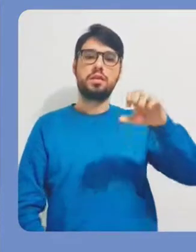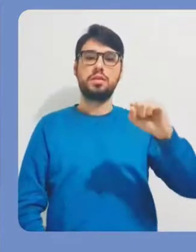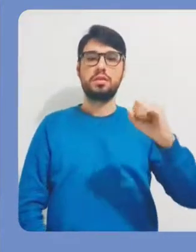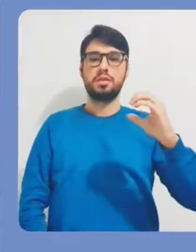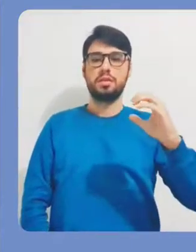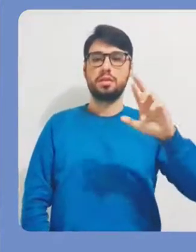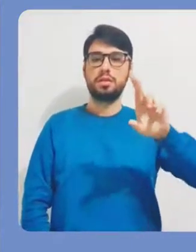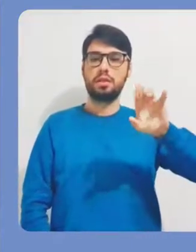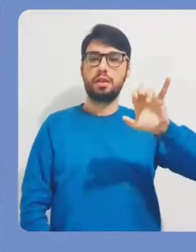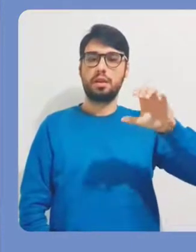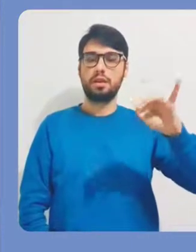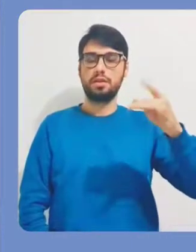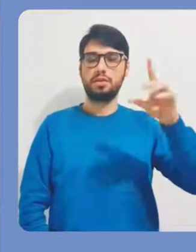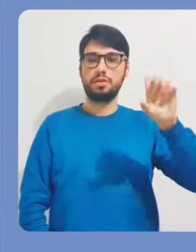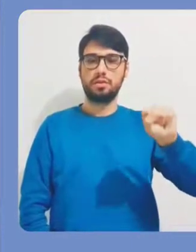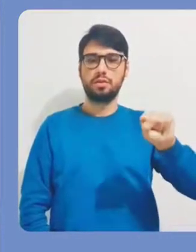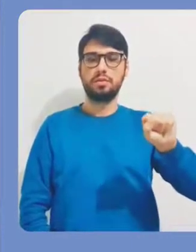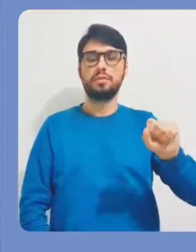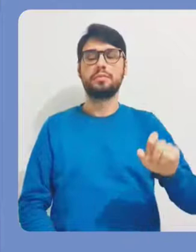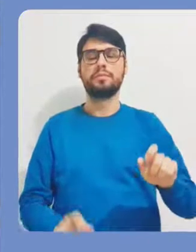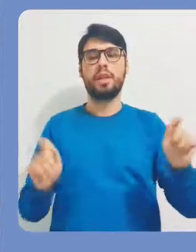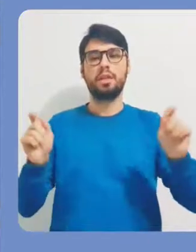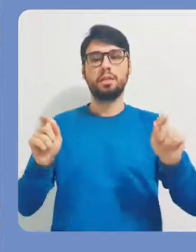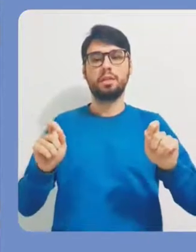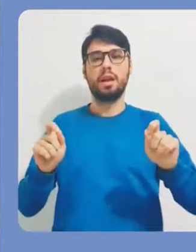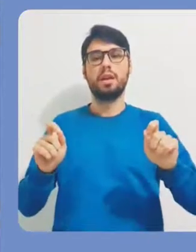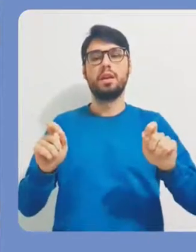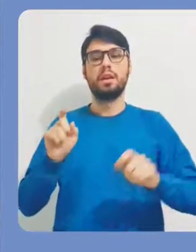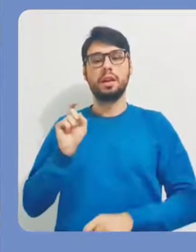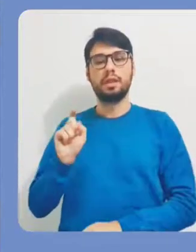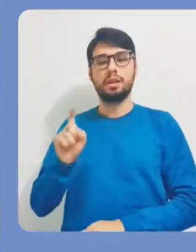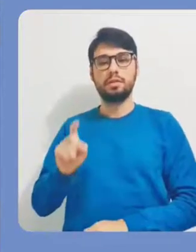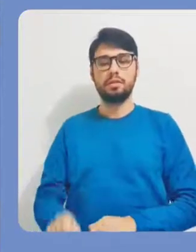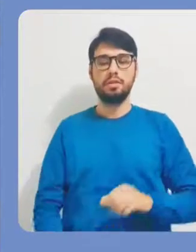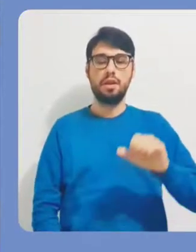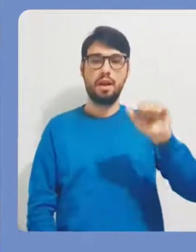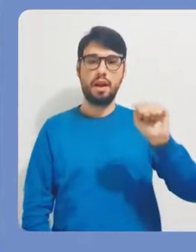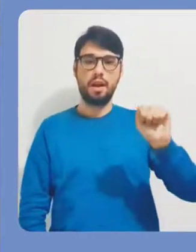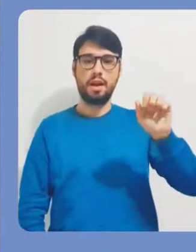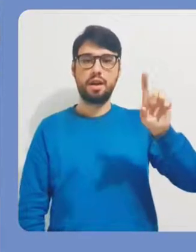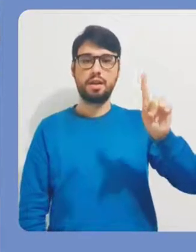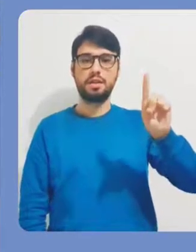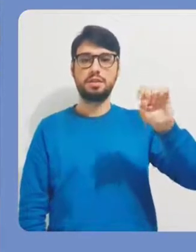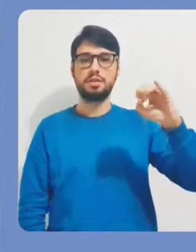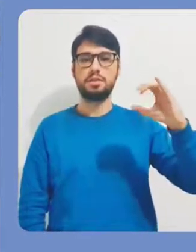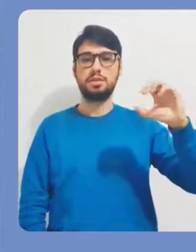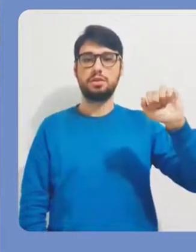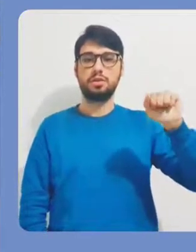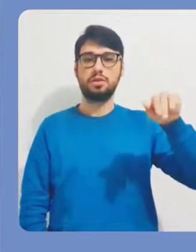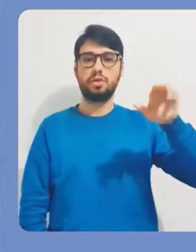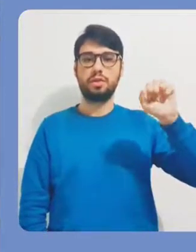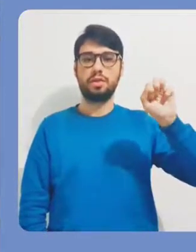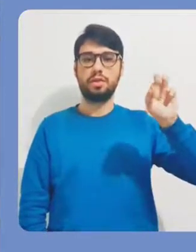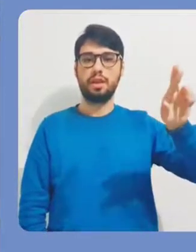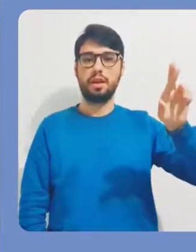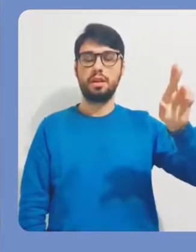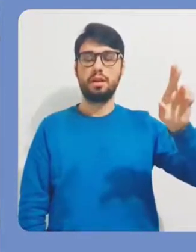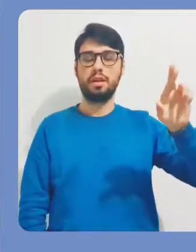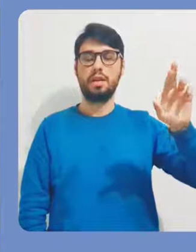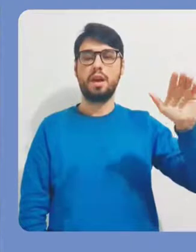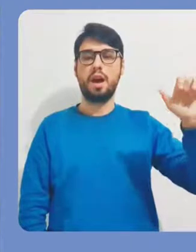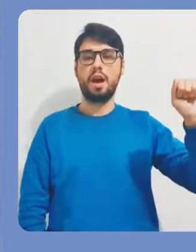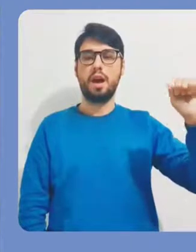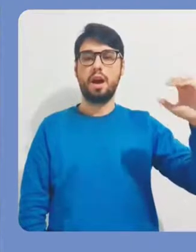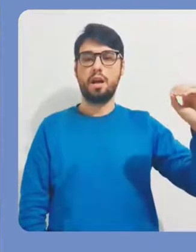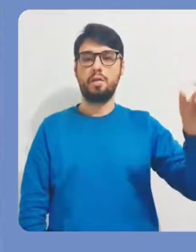Clico em adicionar ao menu e ele vai ser incorporado aqui nessa entrada. Aqui embaixo, nas configurações do menu, eu